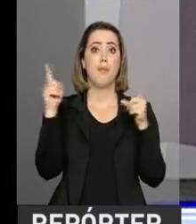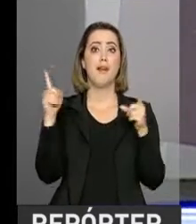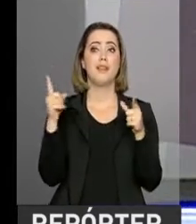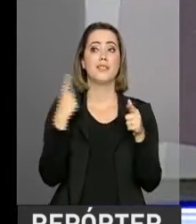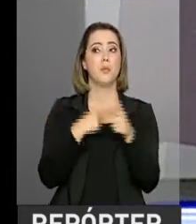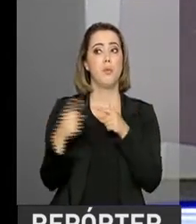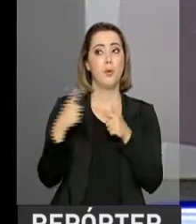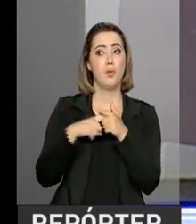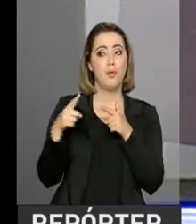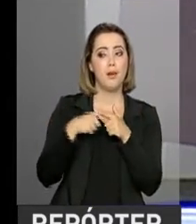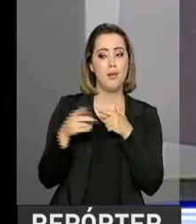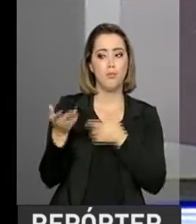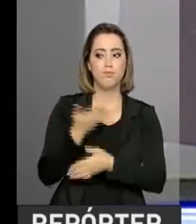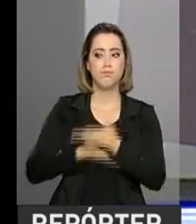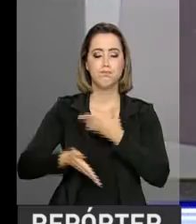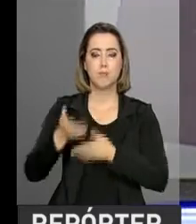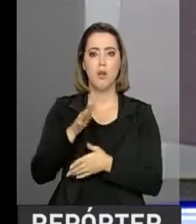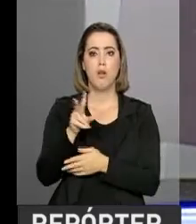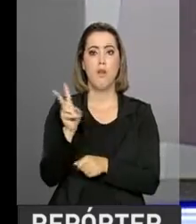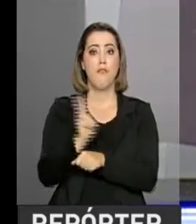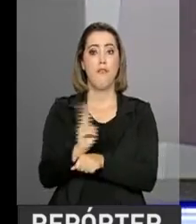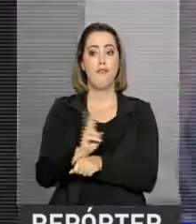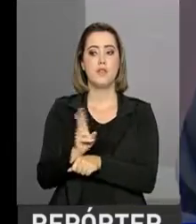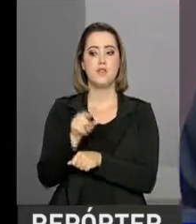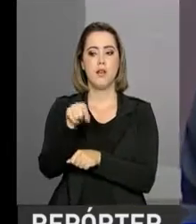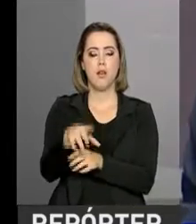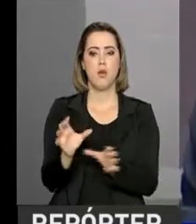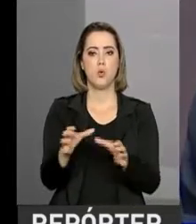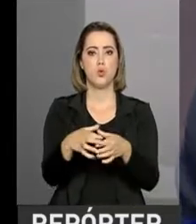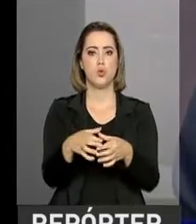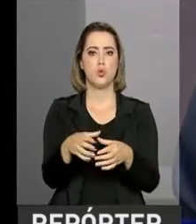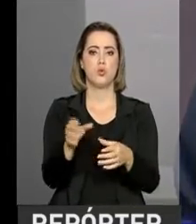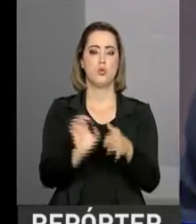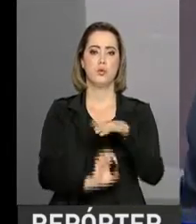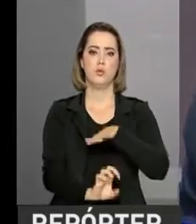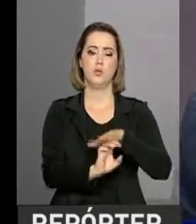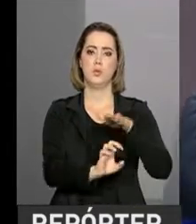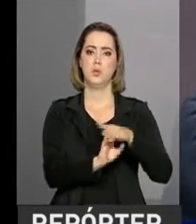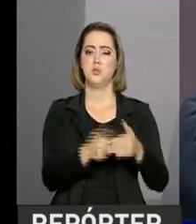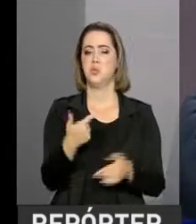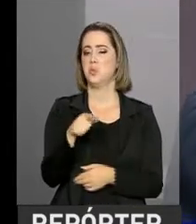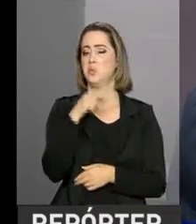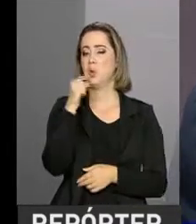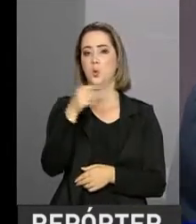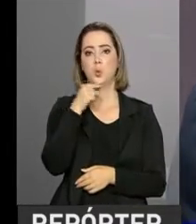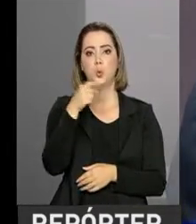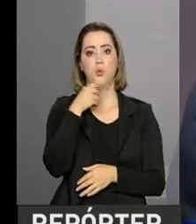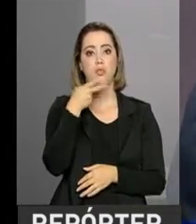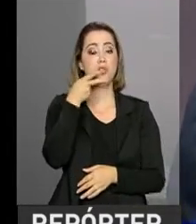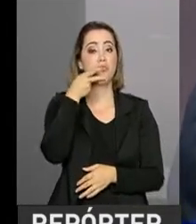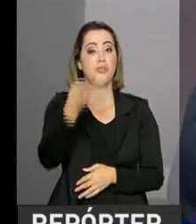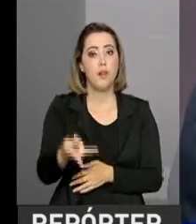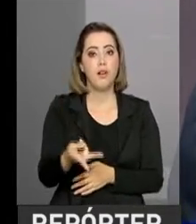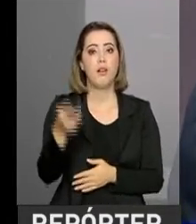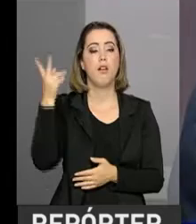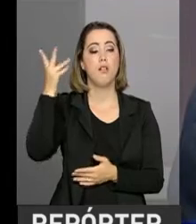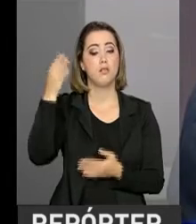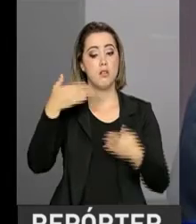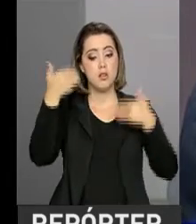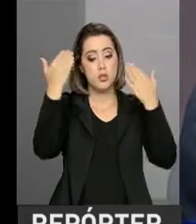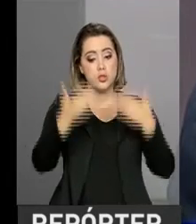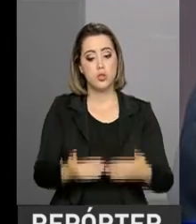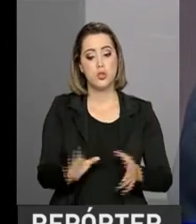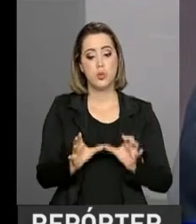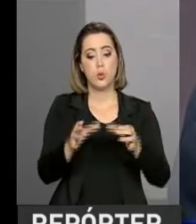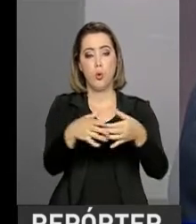relacionamento dois fiscais com a empresa não tenho dúvida nenhuma mas nenhuma mesmo de afirmar aqui perante a comissão de agricultura